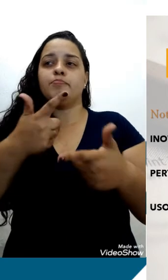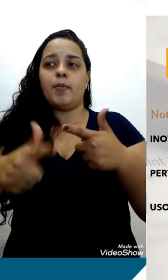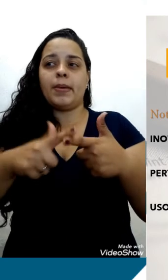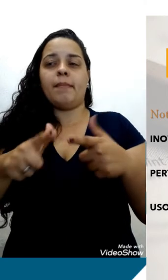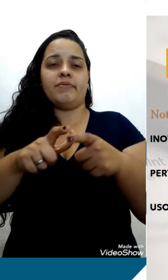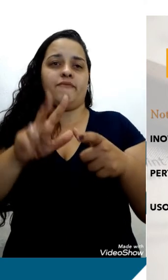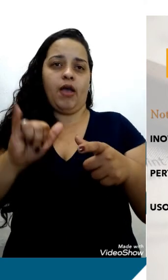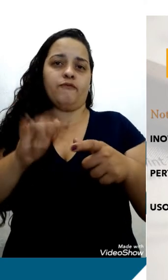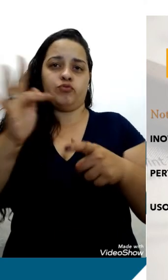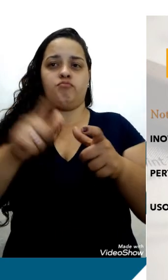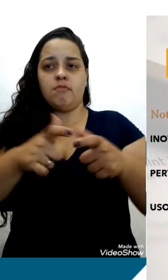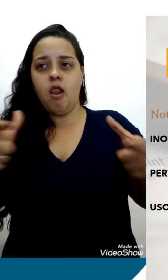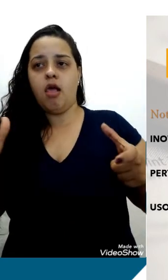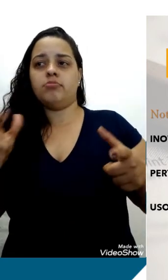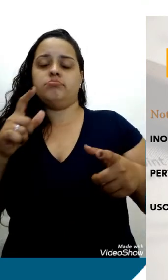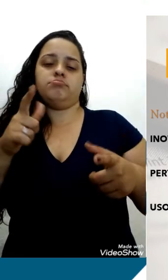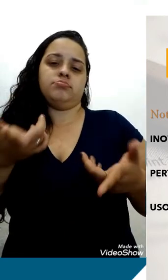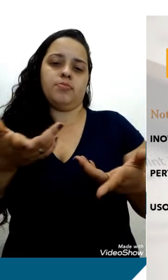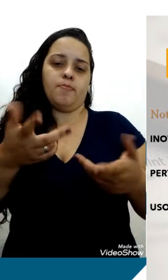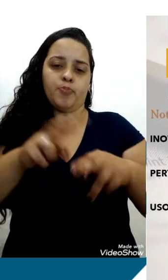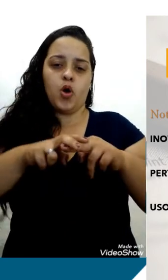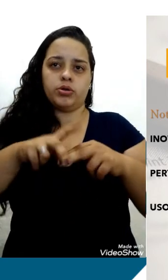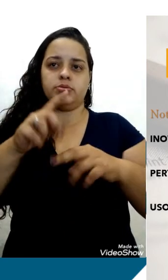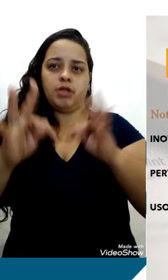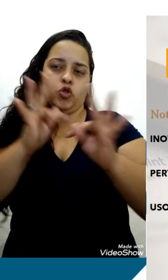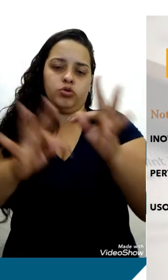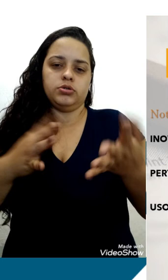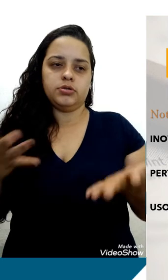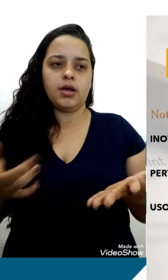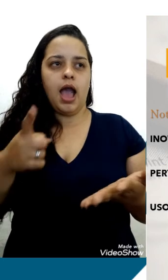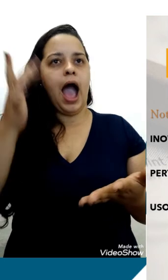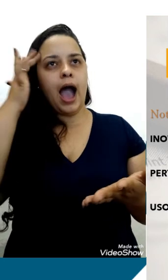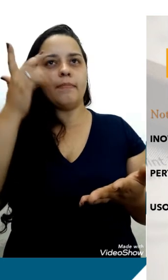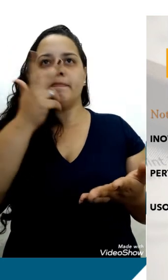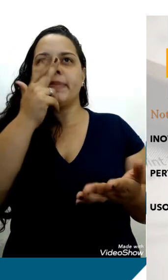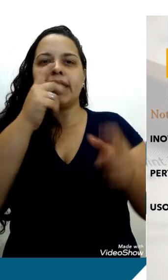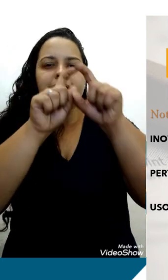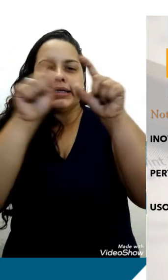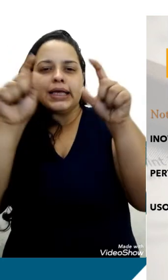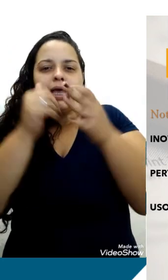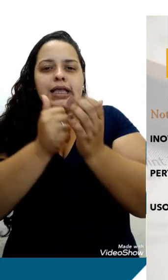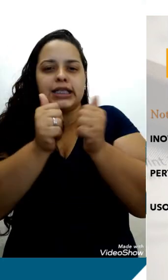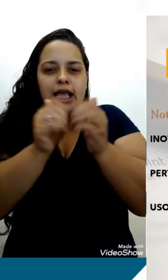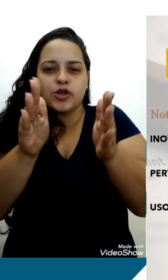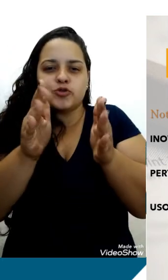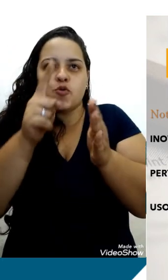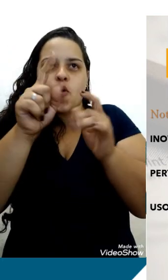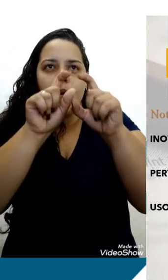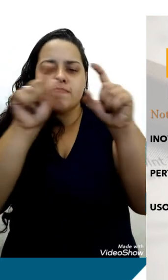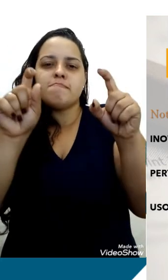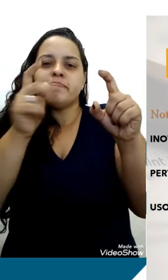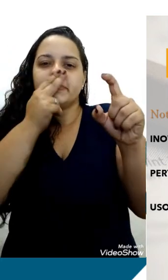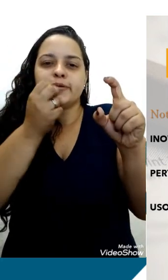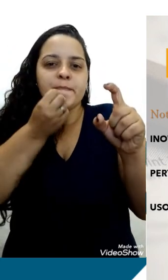repertório sociocultural é ótimo e deveria receber 200 pontos, deveria ser nível 5, mas não é. eu quero que vocês prestem atenção